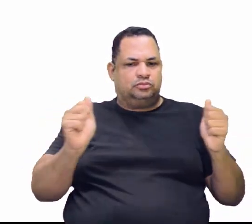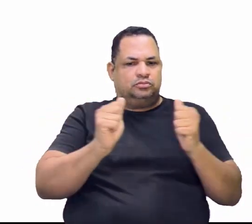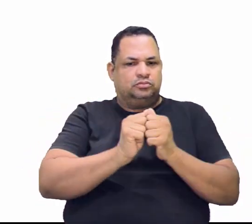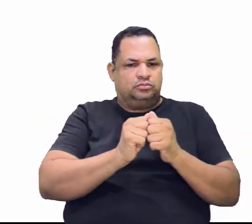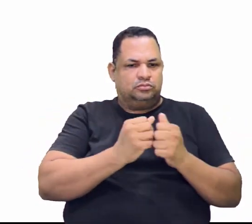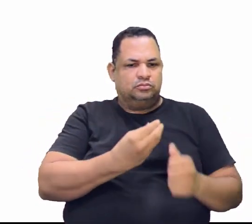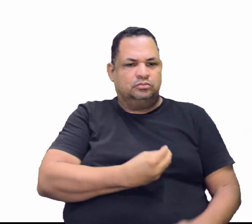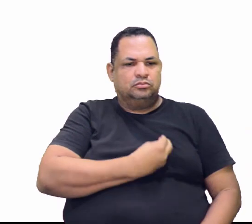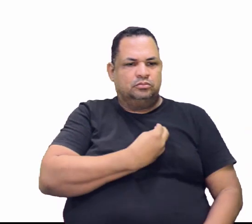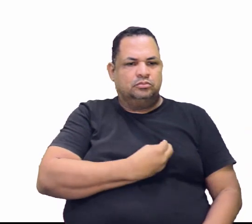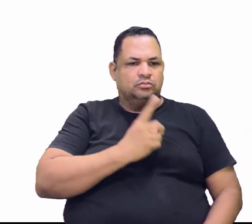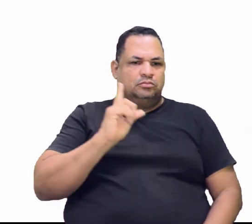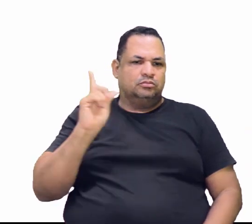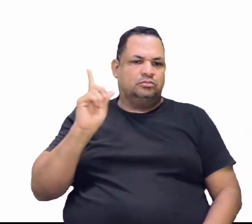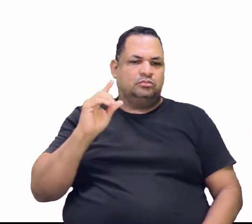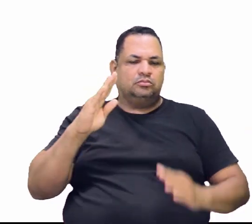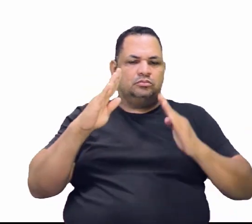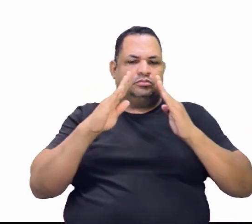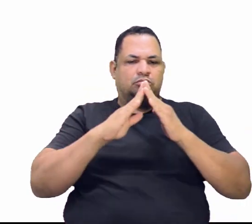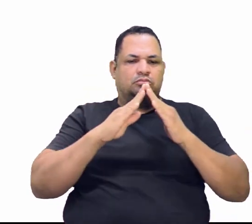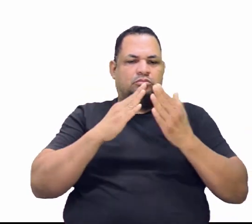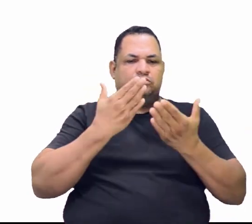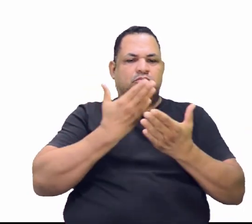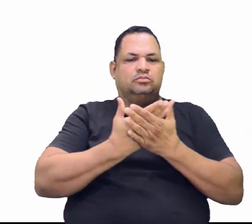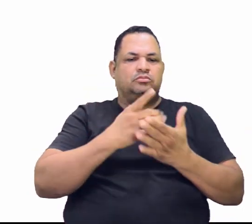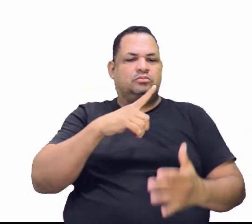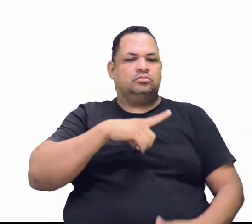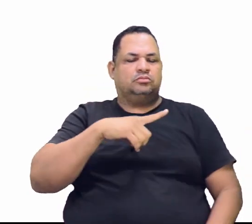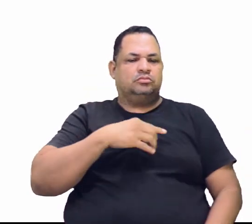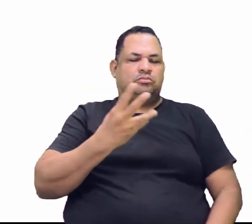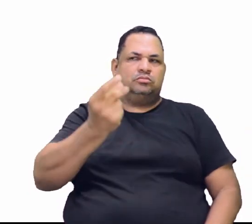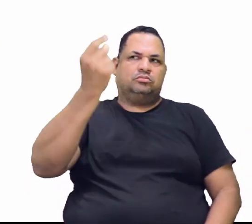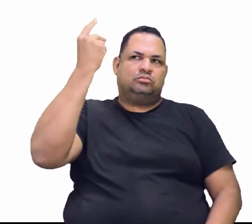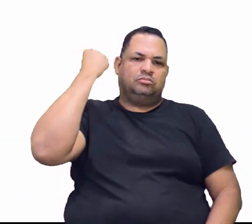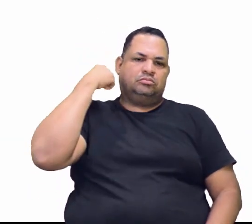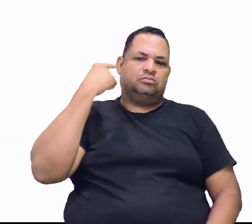Não é isso? Eram as escolas que existiam naquela época.